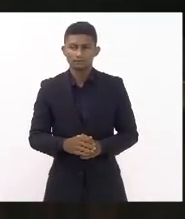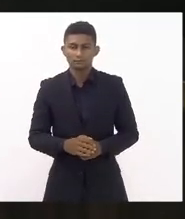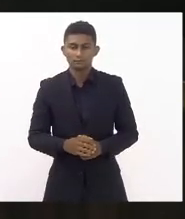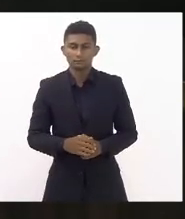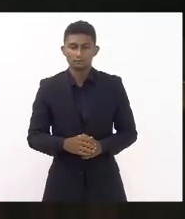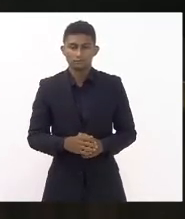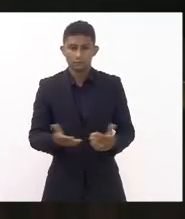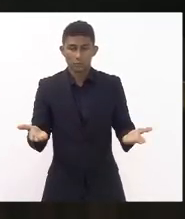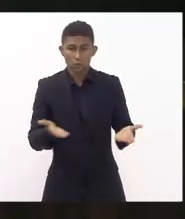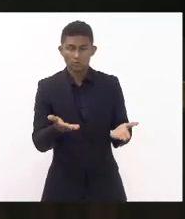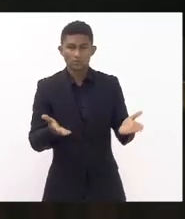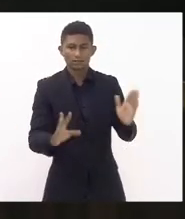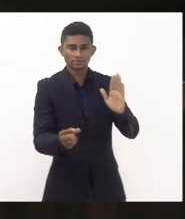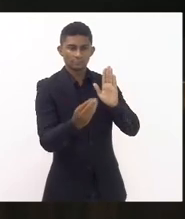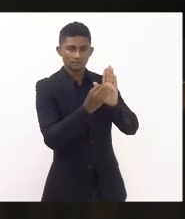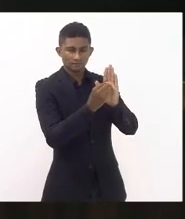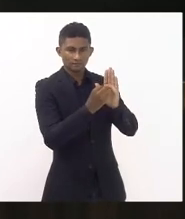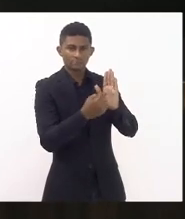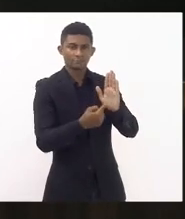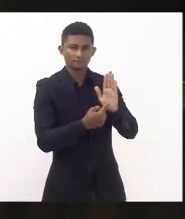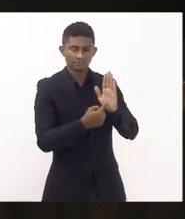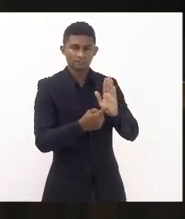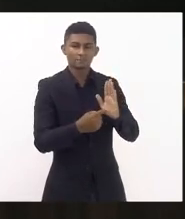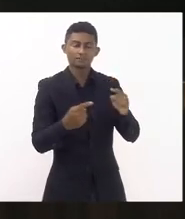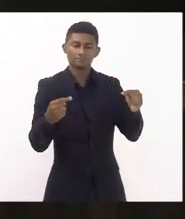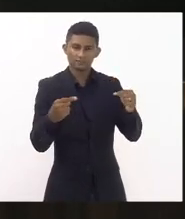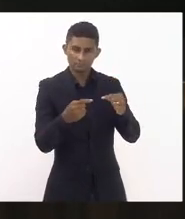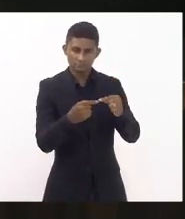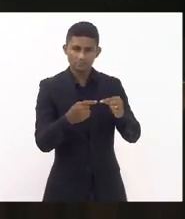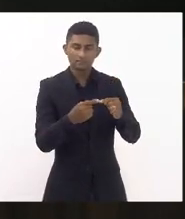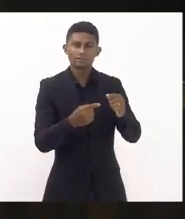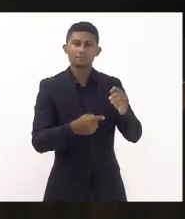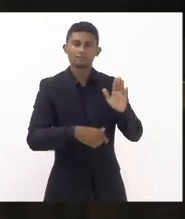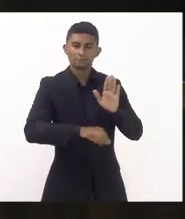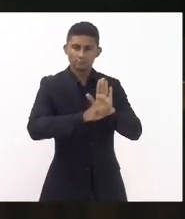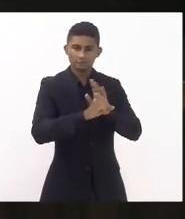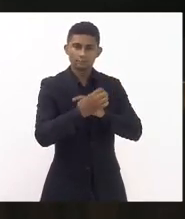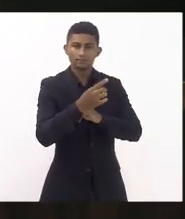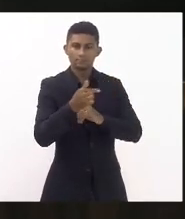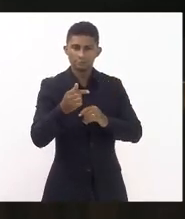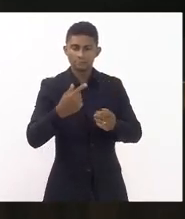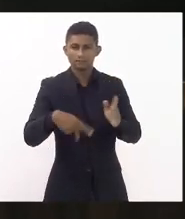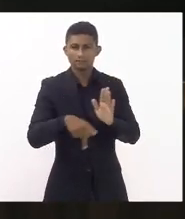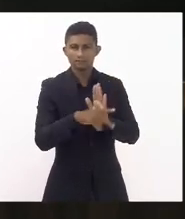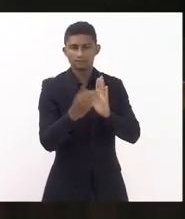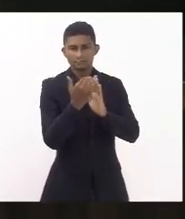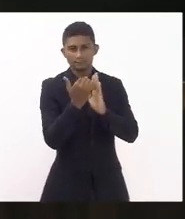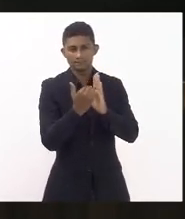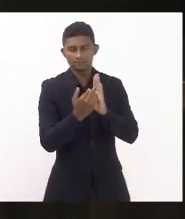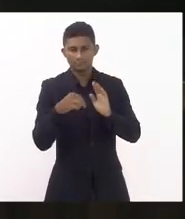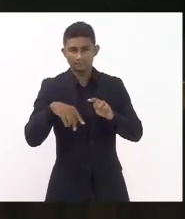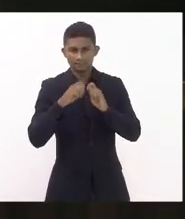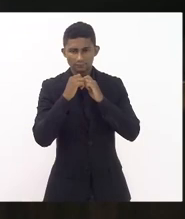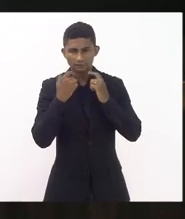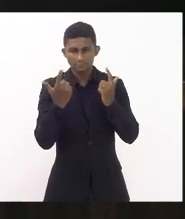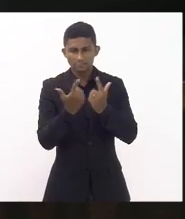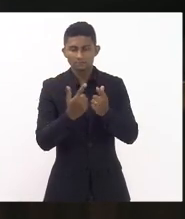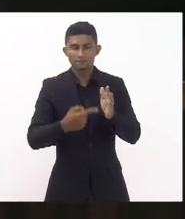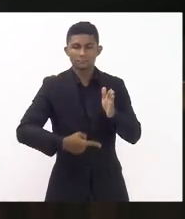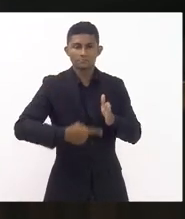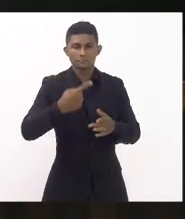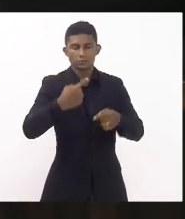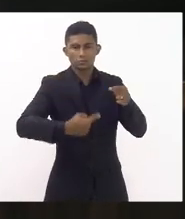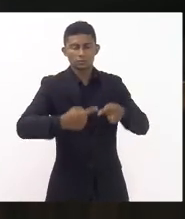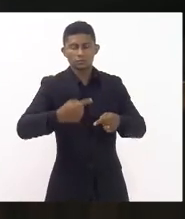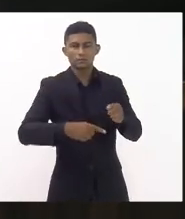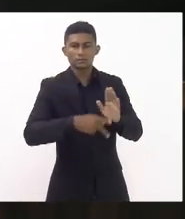incluído na ordem do dia, de acordo com o inciso 1º do artigo 47 do Regimento Interno, em tramitação ordinária, em primeira discussão,